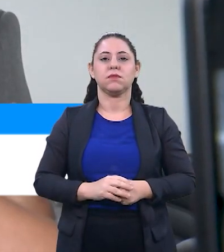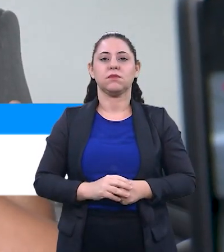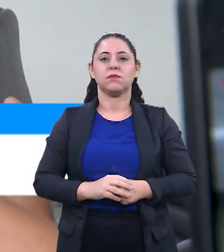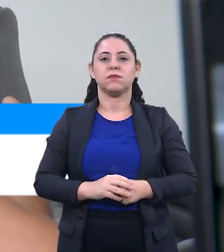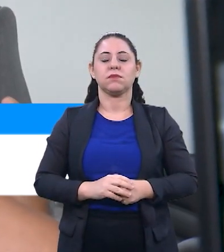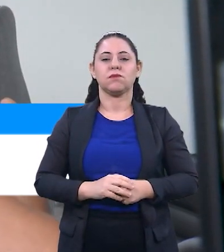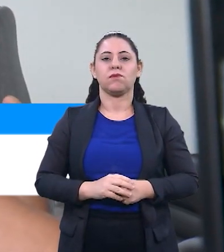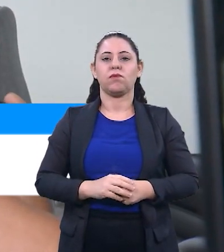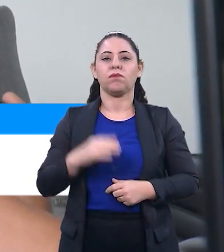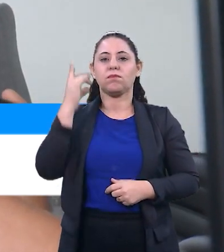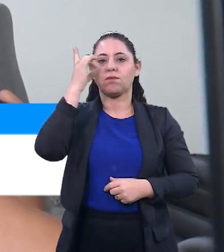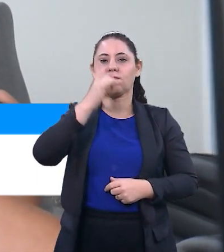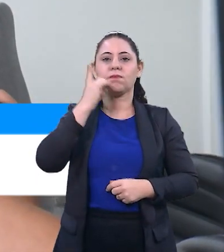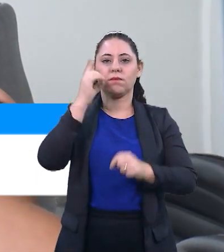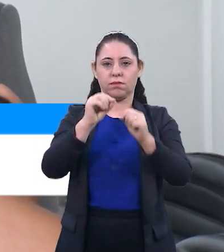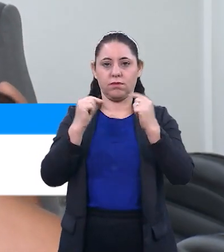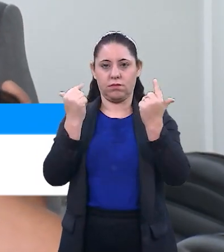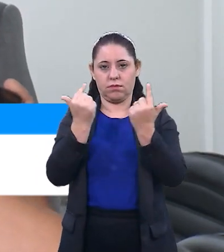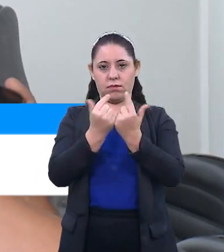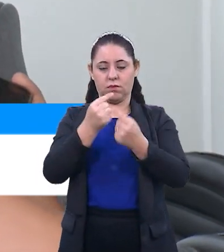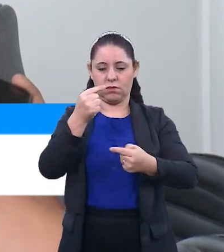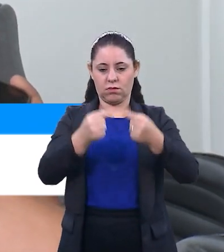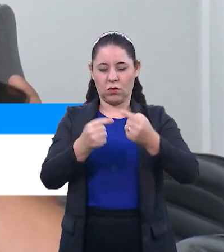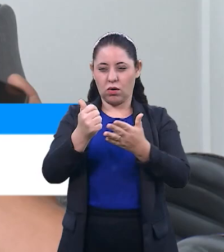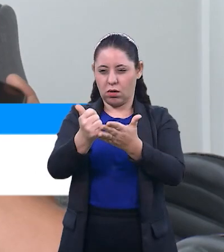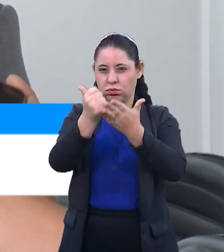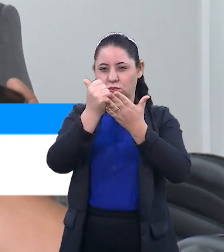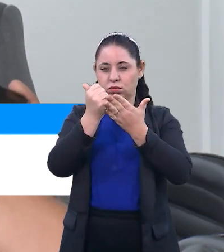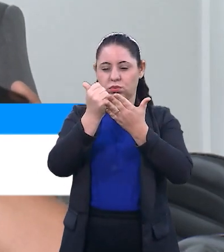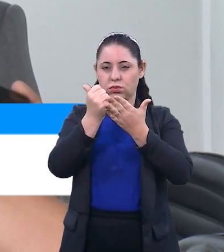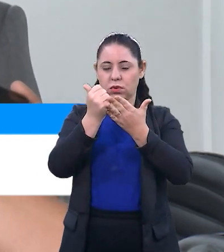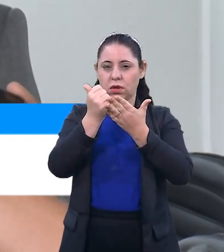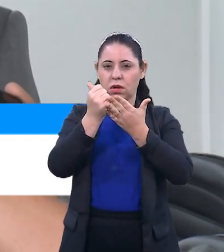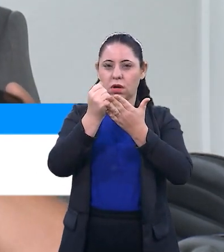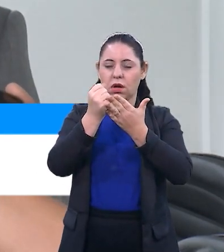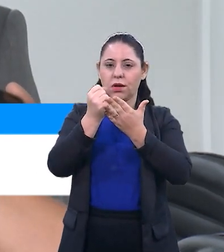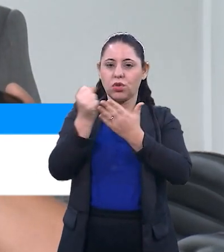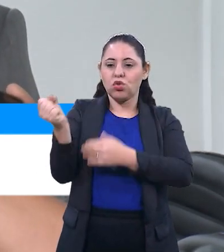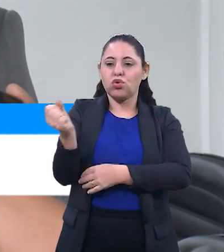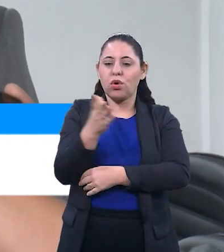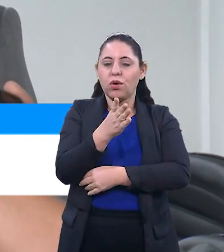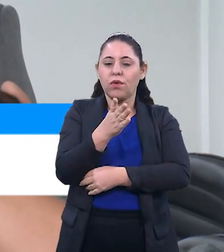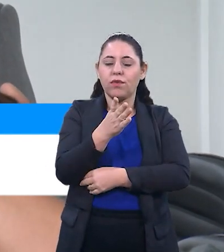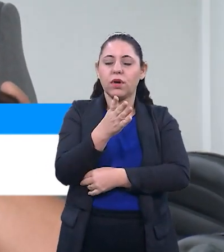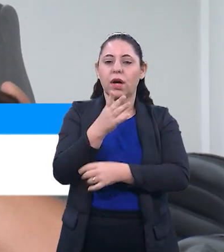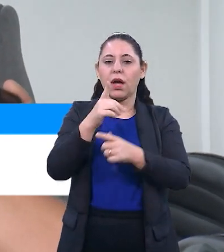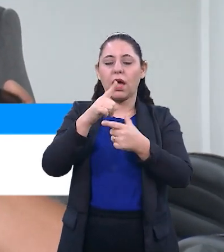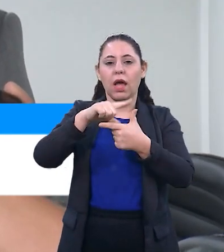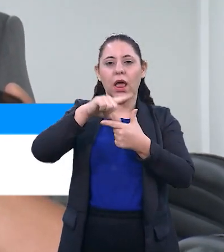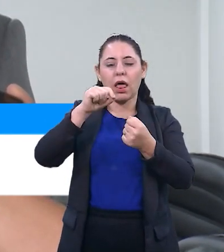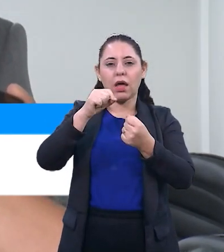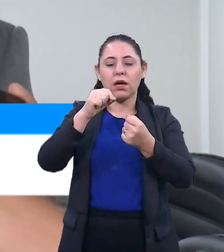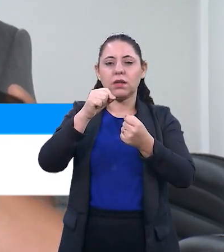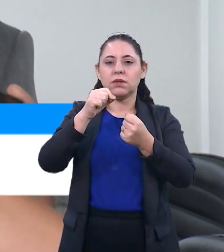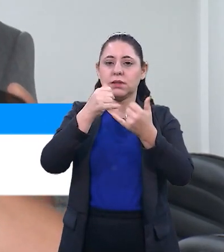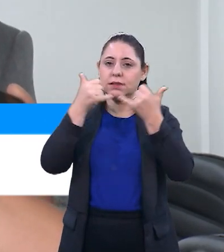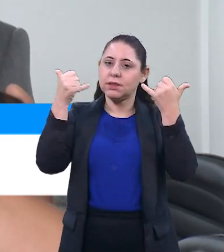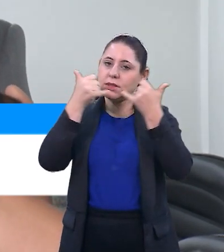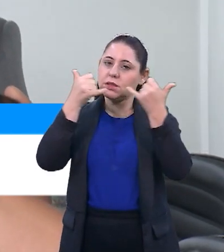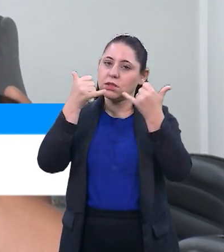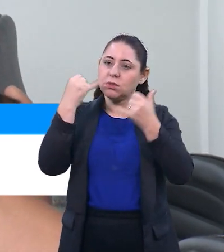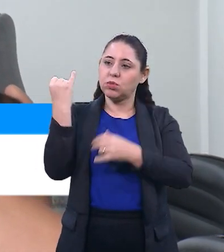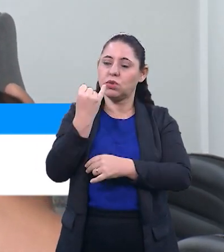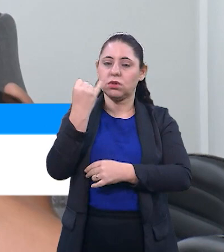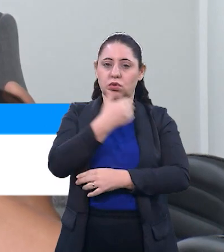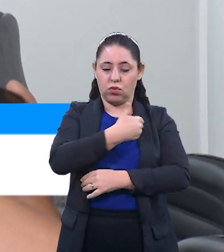Trazer para o Parlamento Estadual essa discussão da energia renovável é importante não só para o